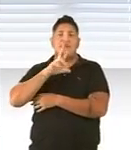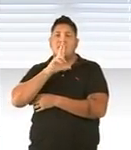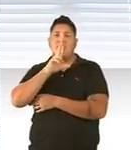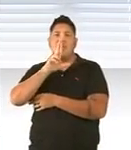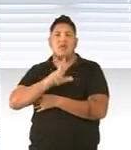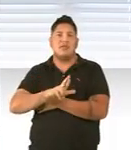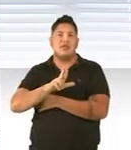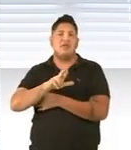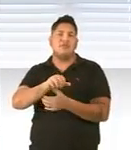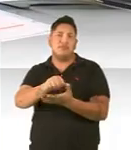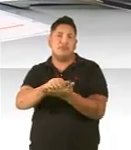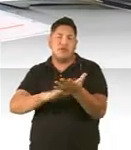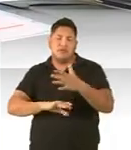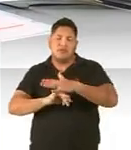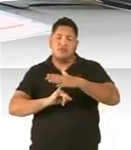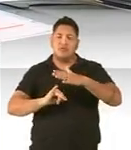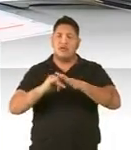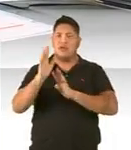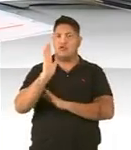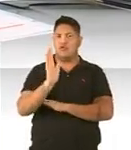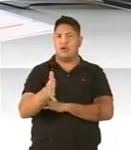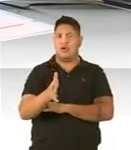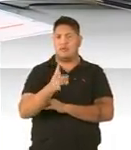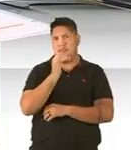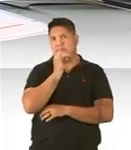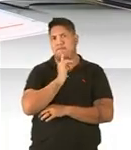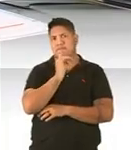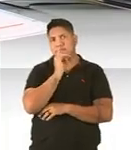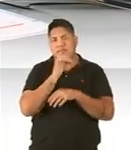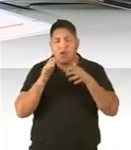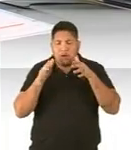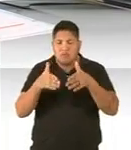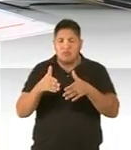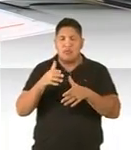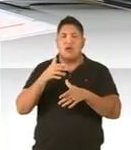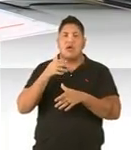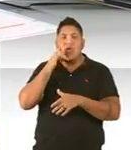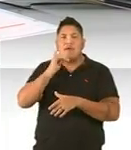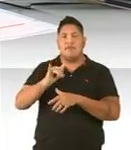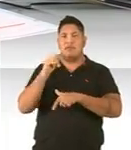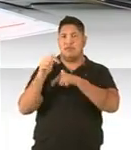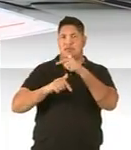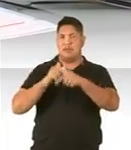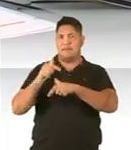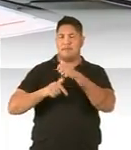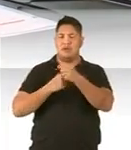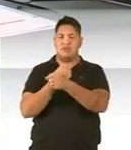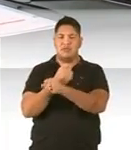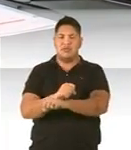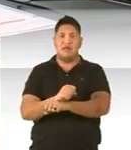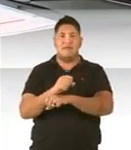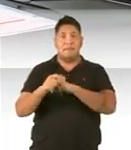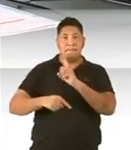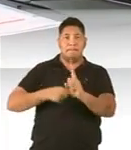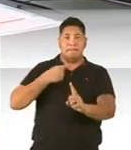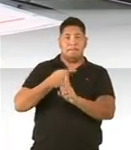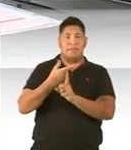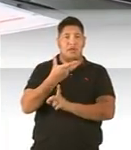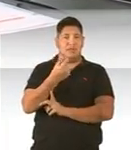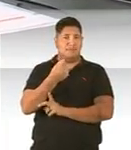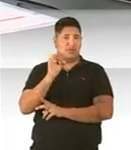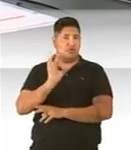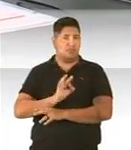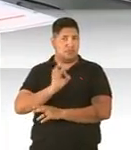tiveram resultados e ações institucionalizadas. Exemplo, atuação no combate ao trabalho escravo, um incremento de 20%